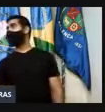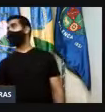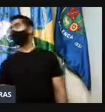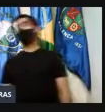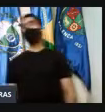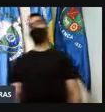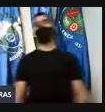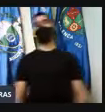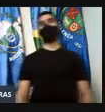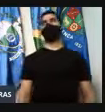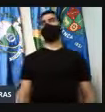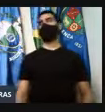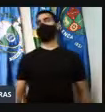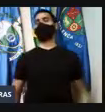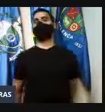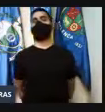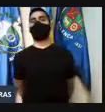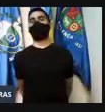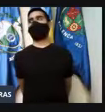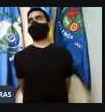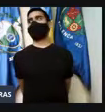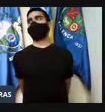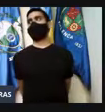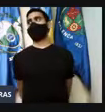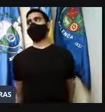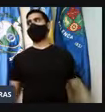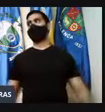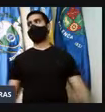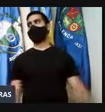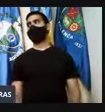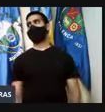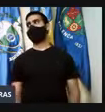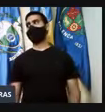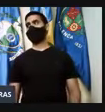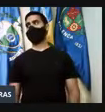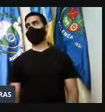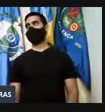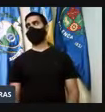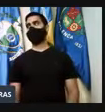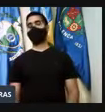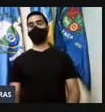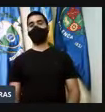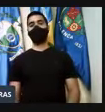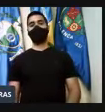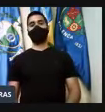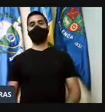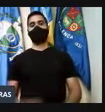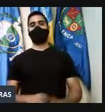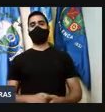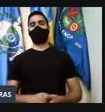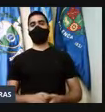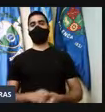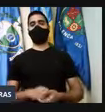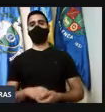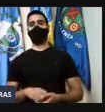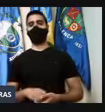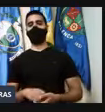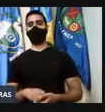Próximo vereador agora, no caso sou eu vou ser muito breve na